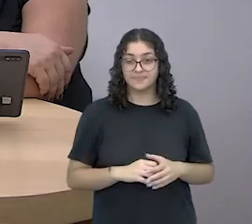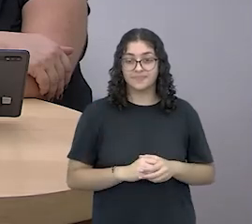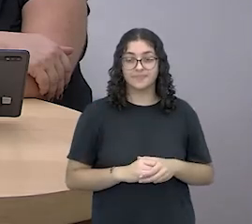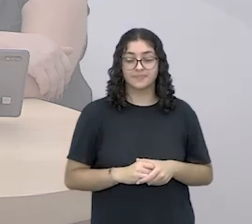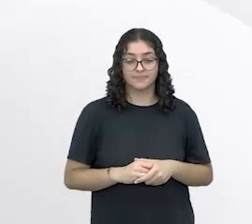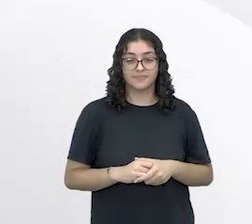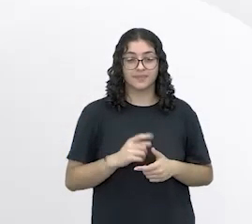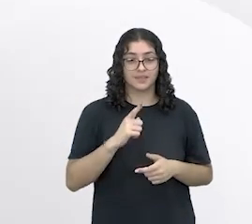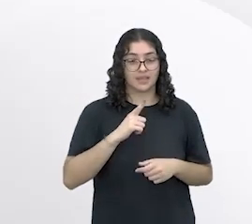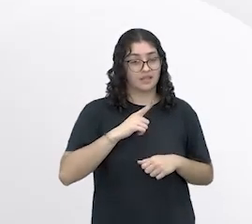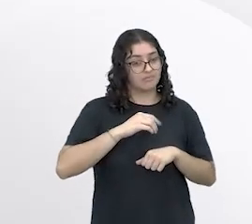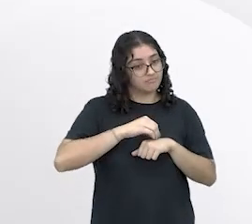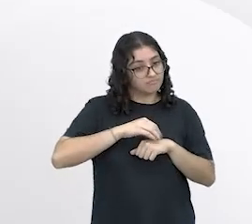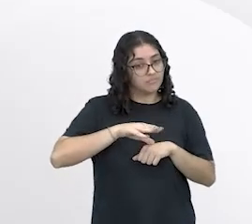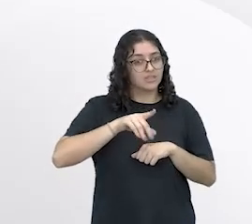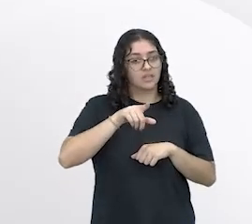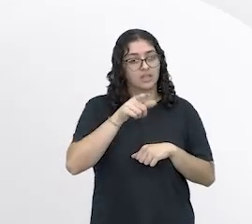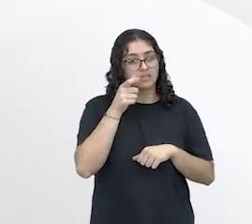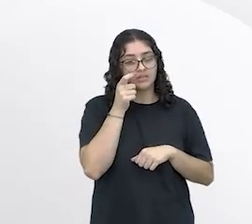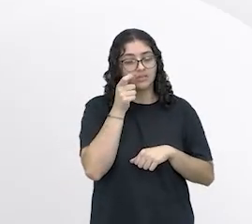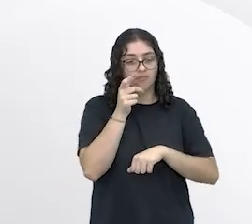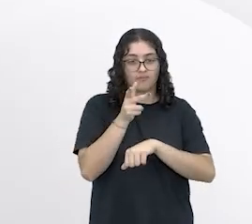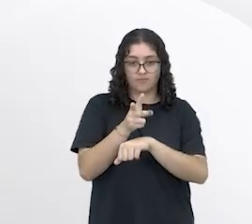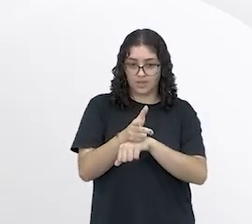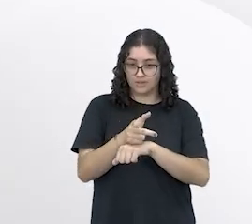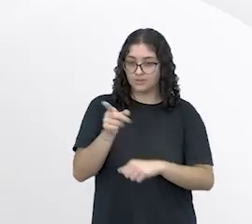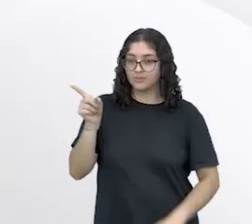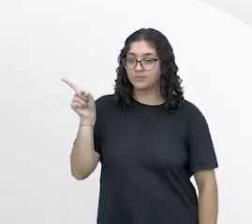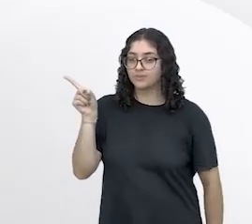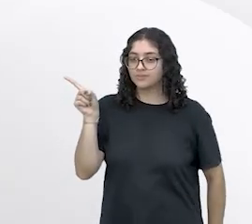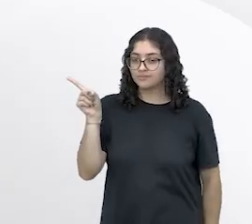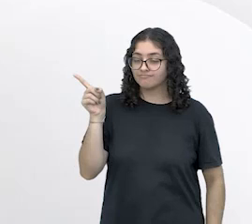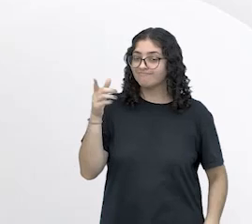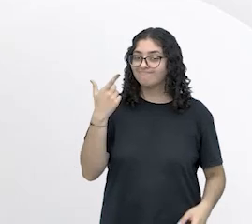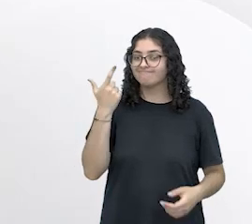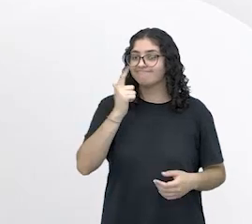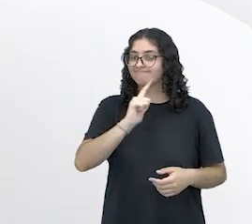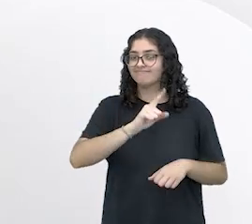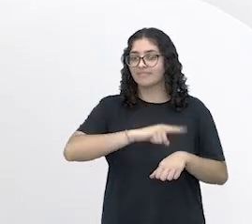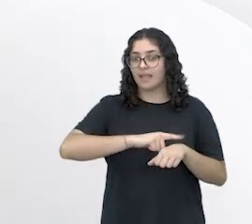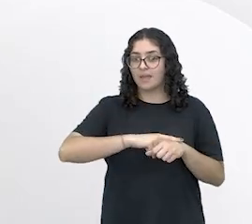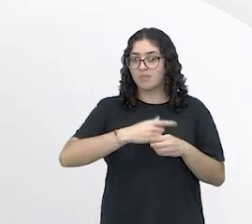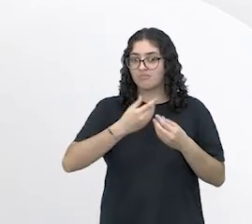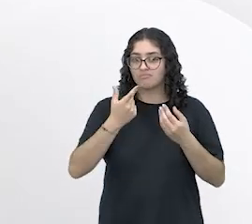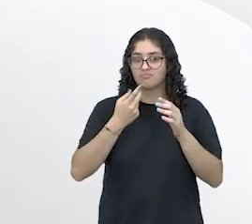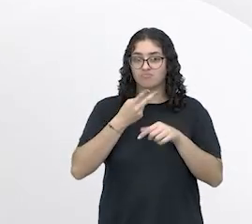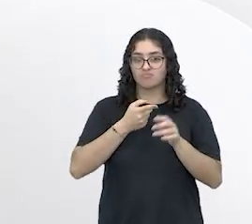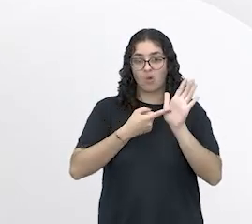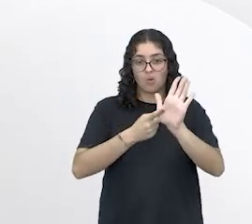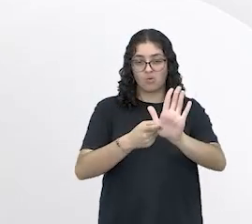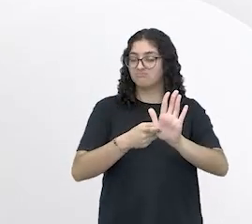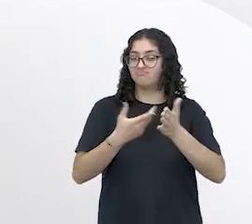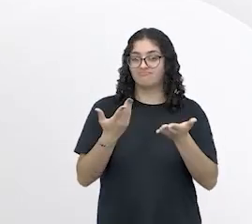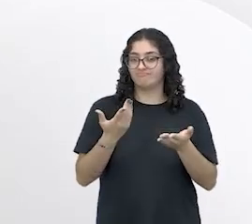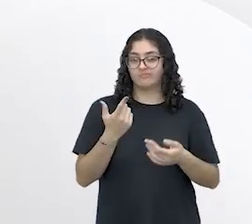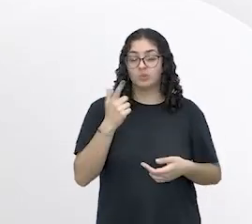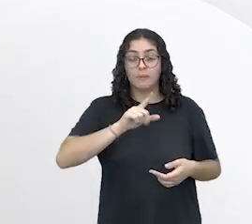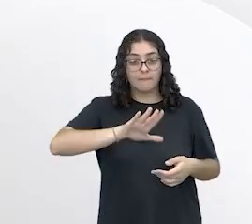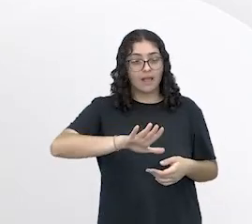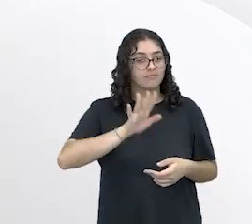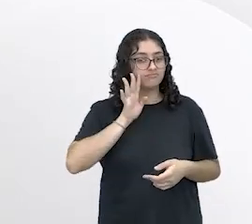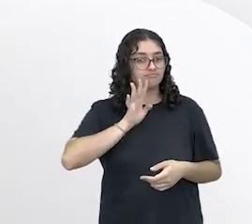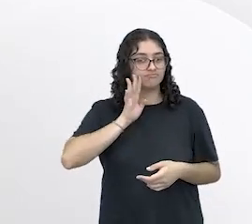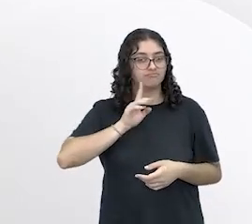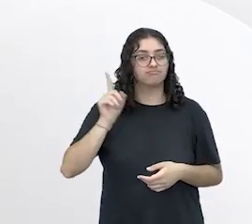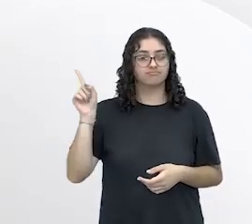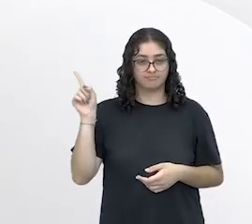vou deixar aqui uma sugestão de vídeo para vocês, né? A gente não vai ter tempo aqui de passar, mas eu achei bem bacana.